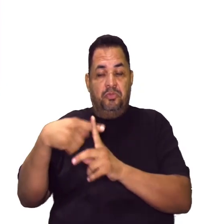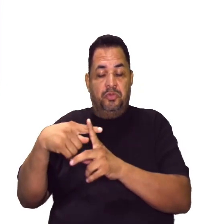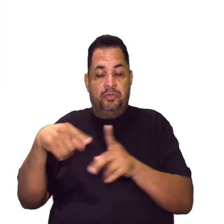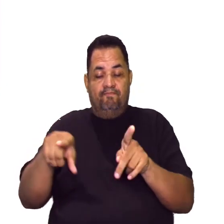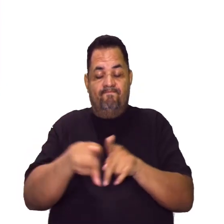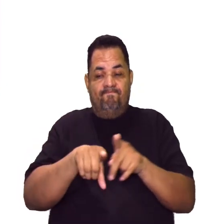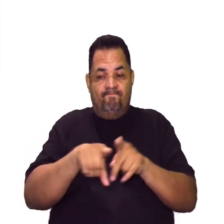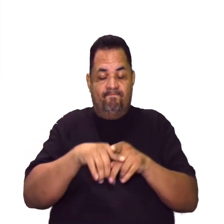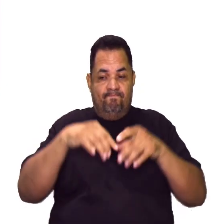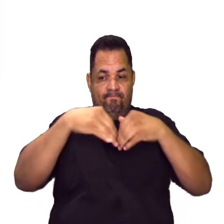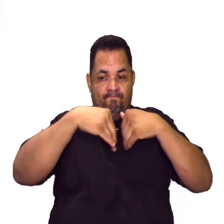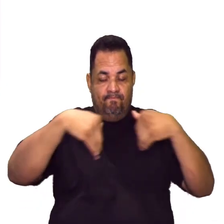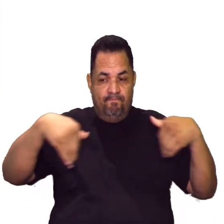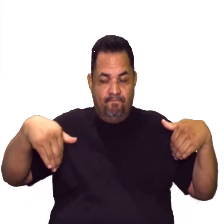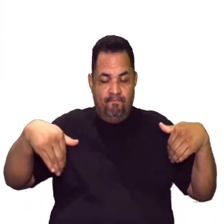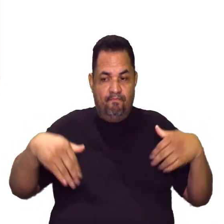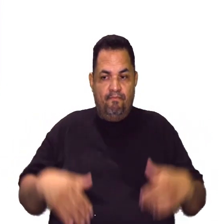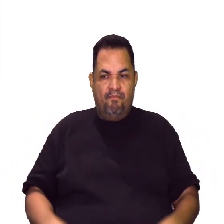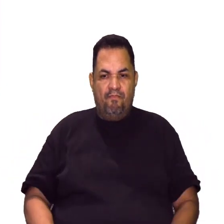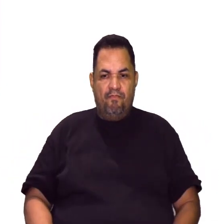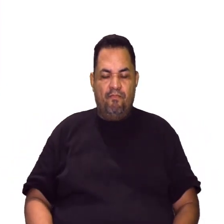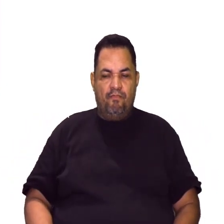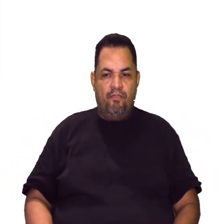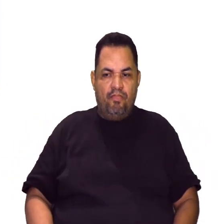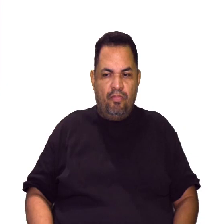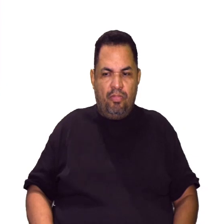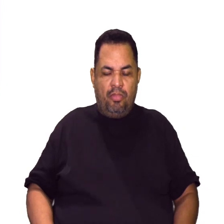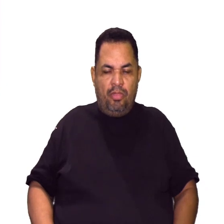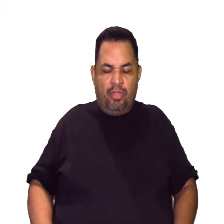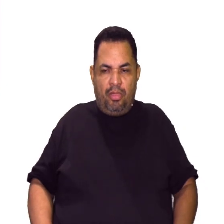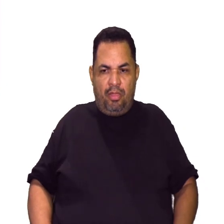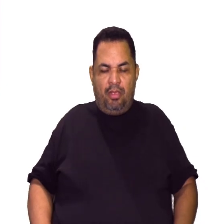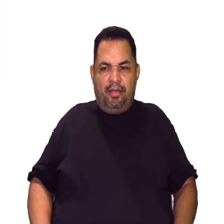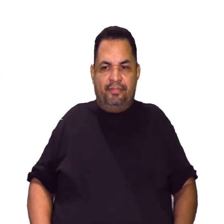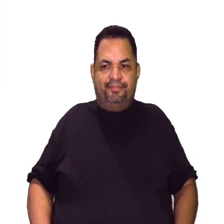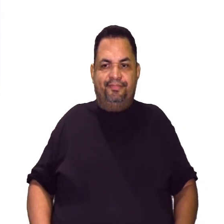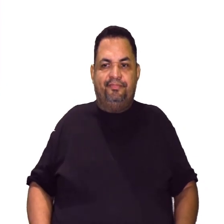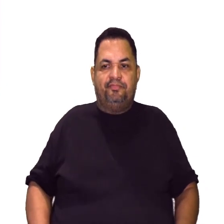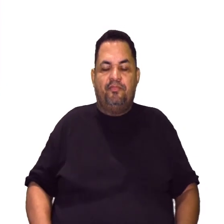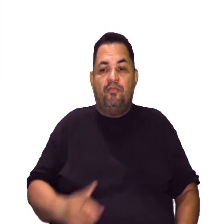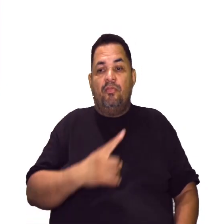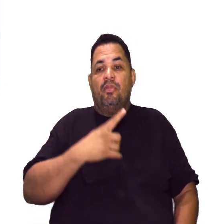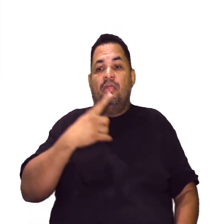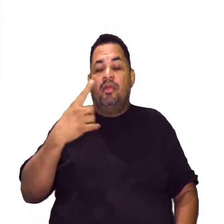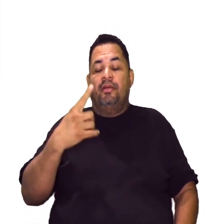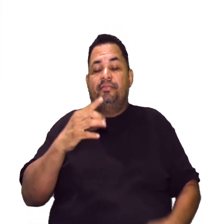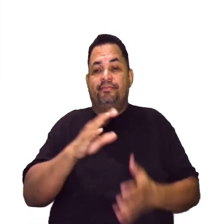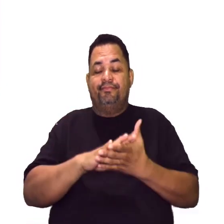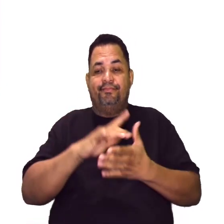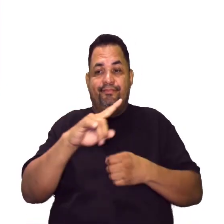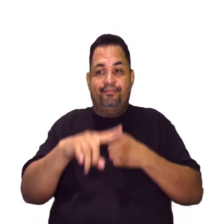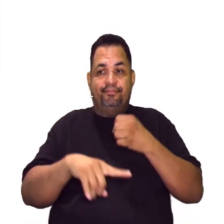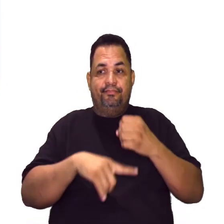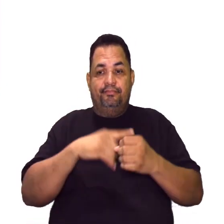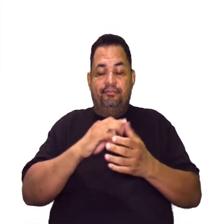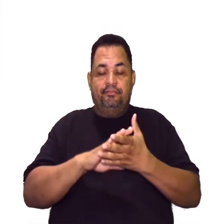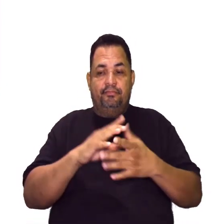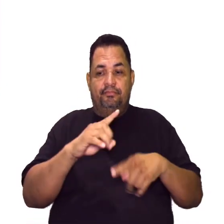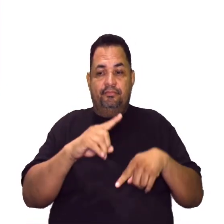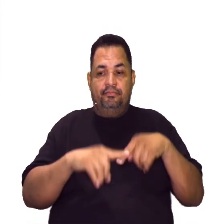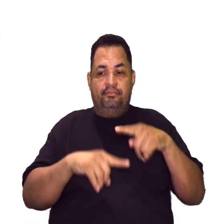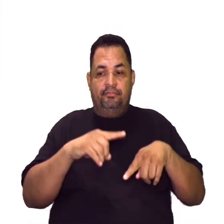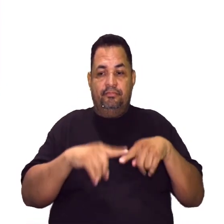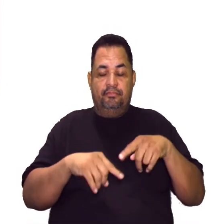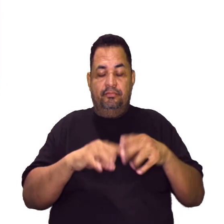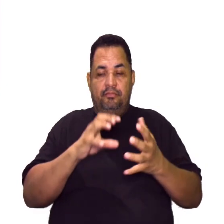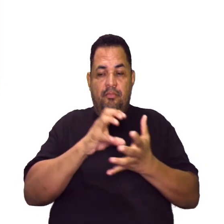digamos. Também não existe uma repulsão. Nós estamos falando aqui daqueles átomos do elemento central